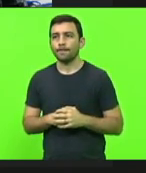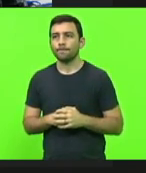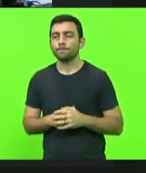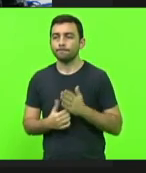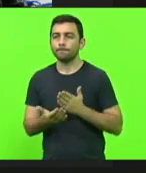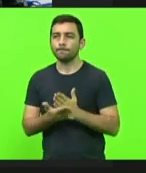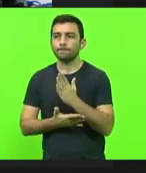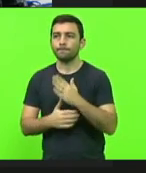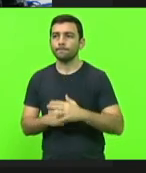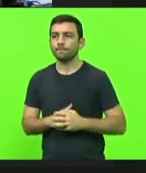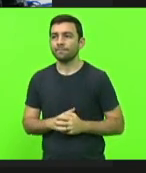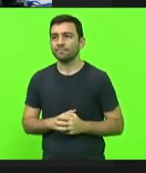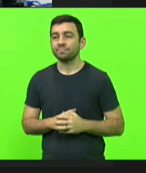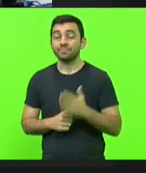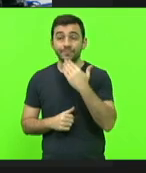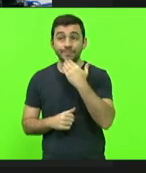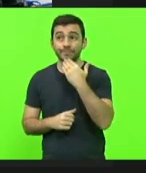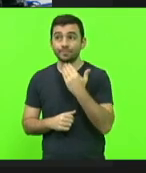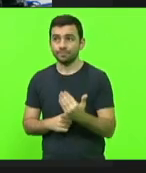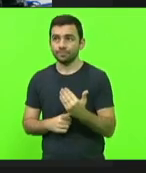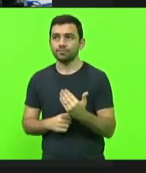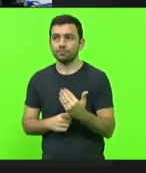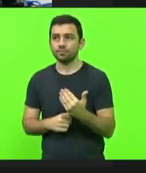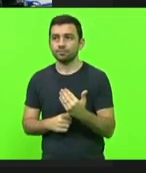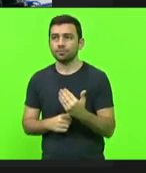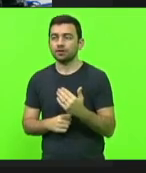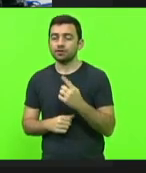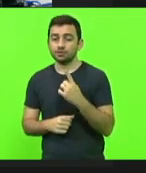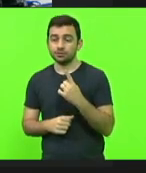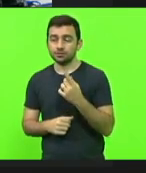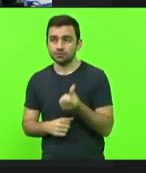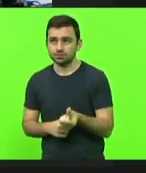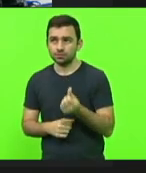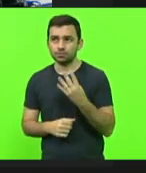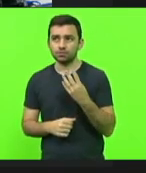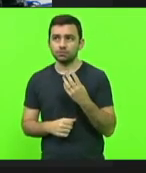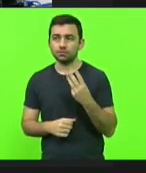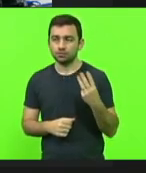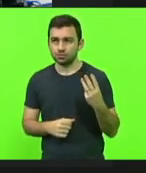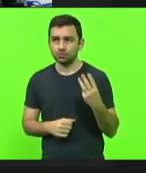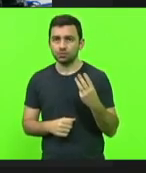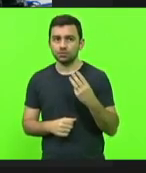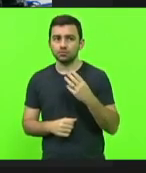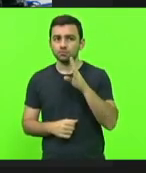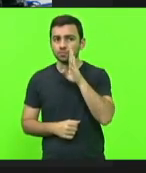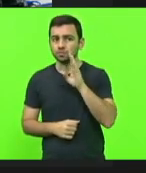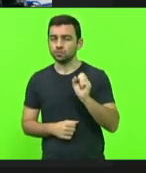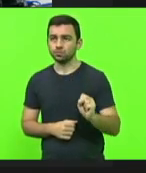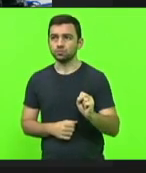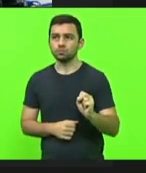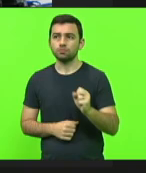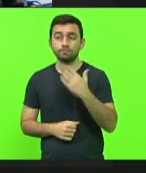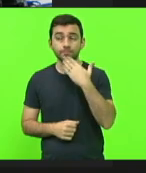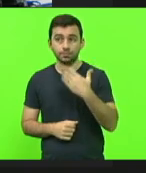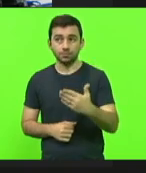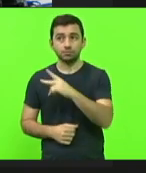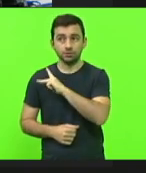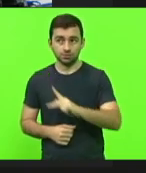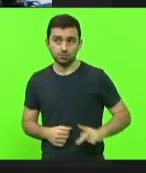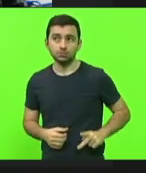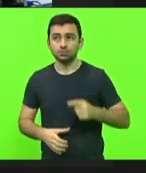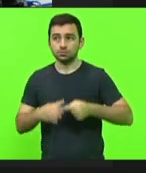Aprovado. Requerimentos. Requerimentos 1643, deputado Bruno Souza, solicitando à presidente da Comissão